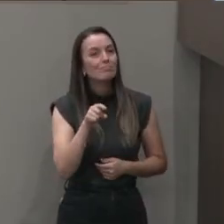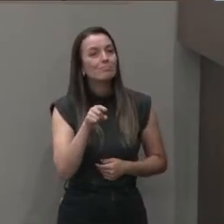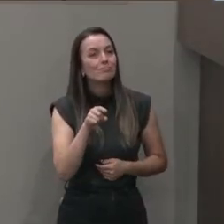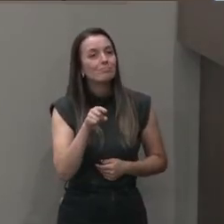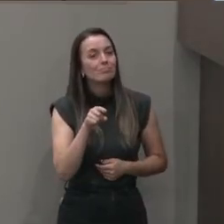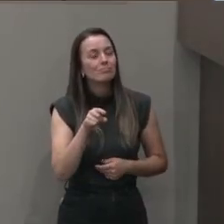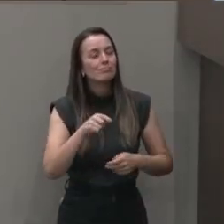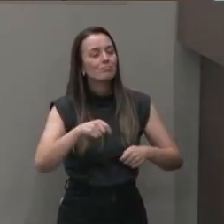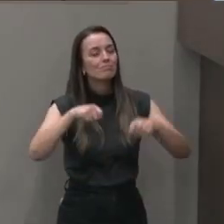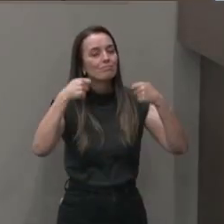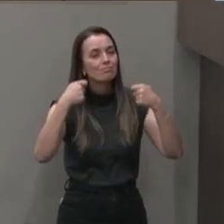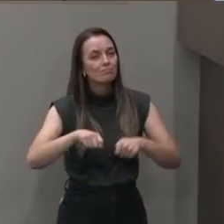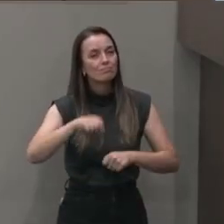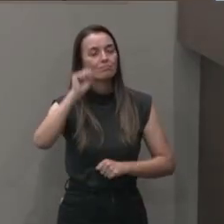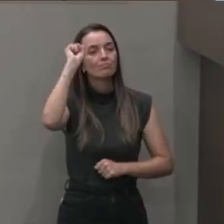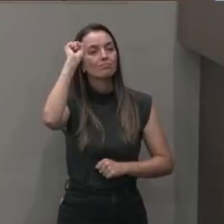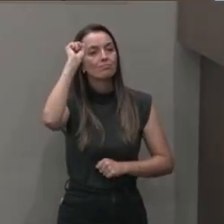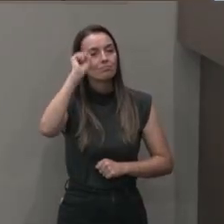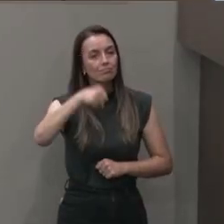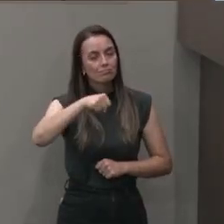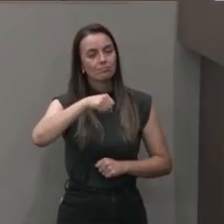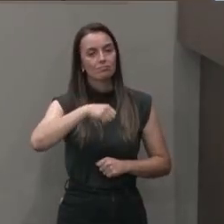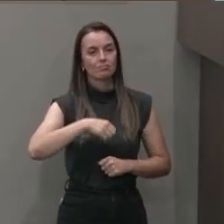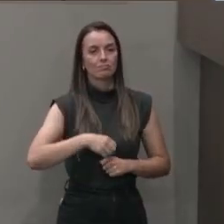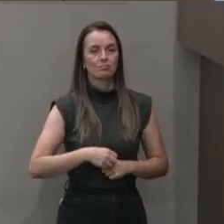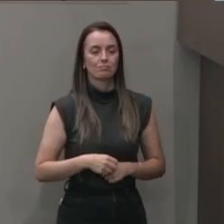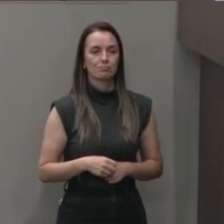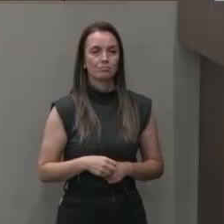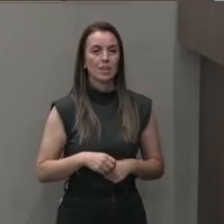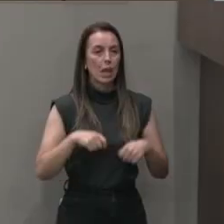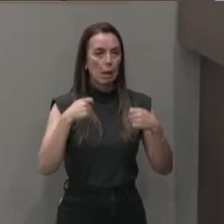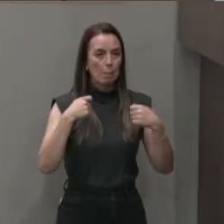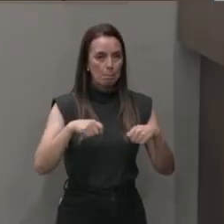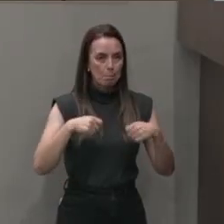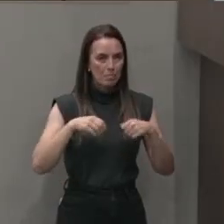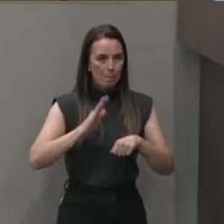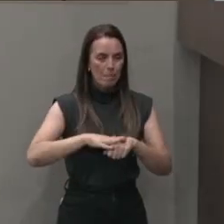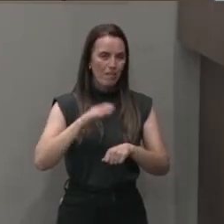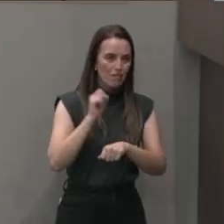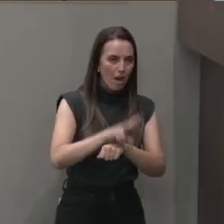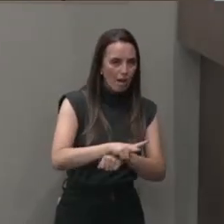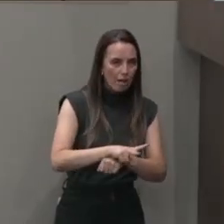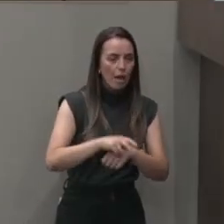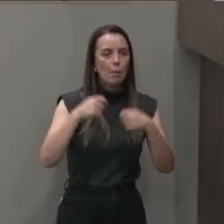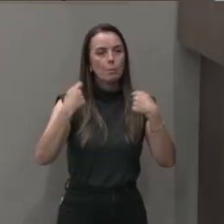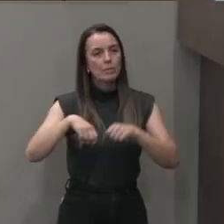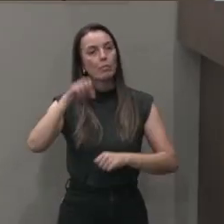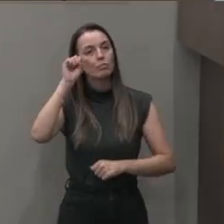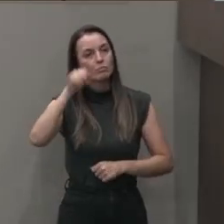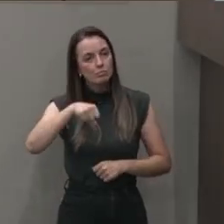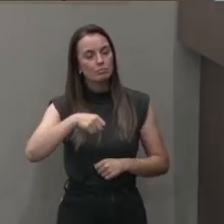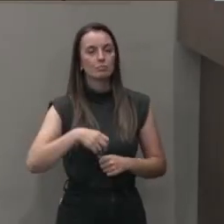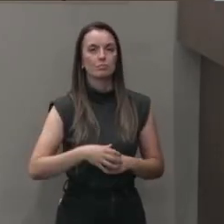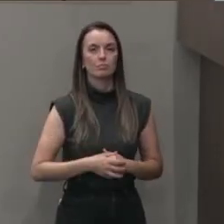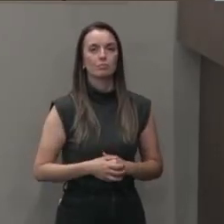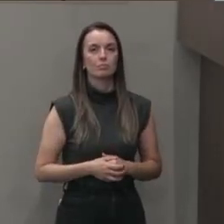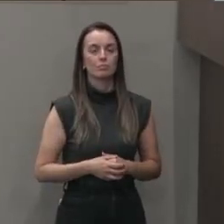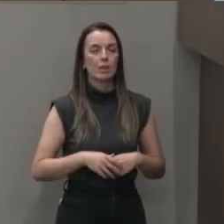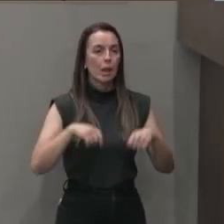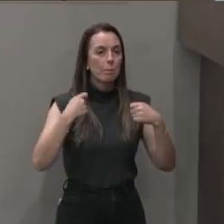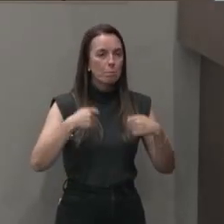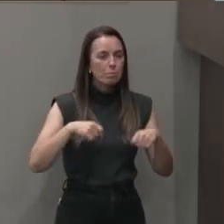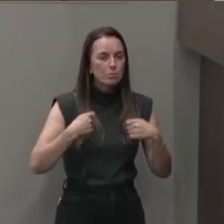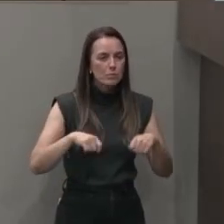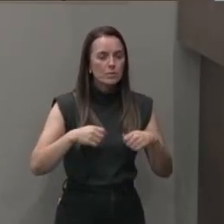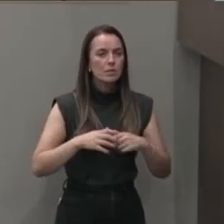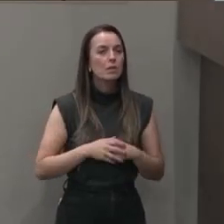Precisamos, sim. Precisamos de mais vagas? Precisamos, sim.